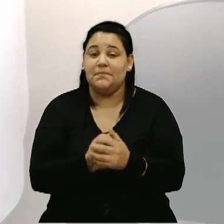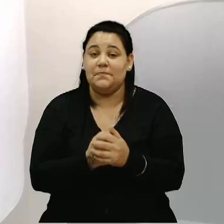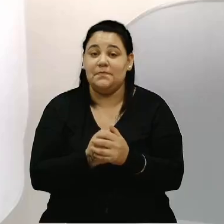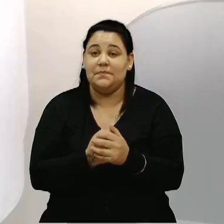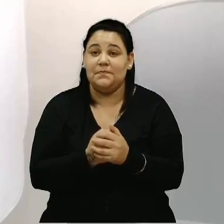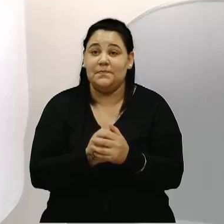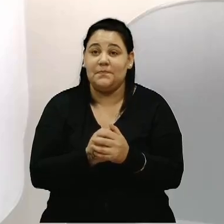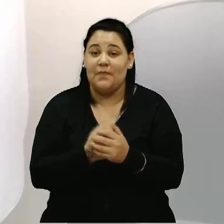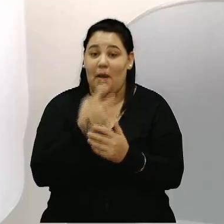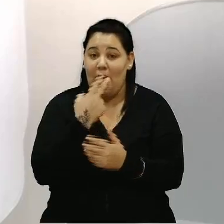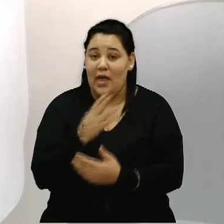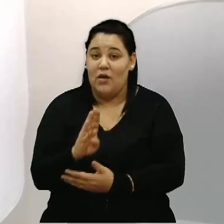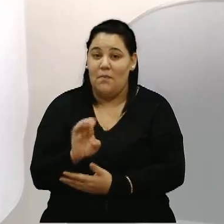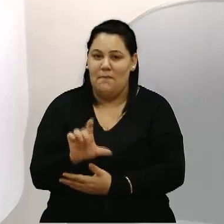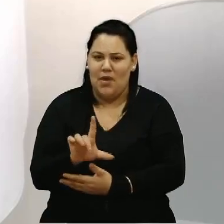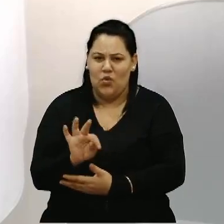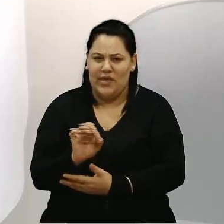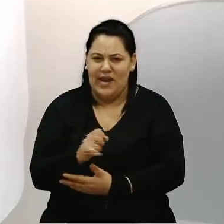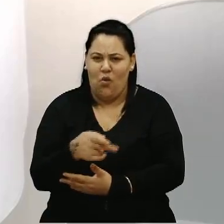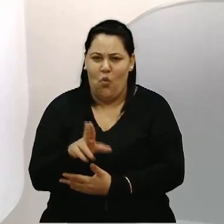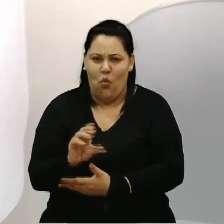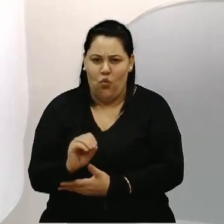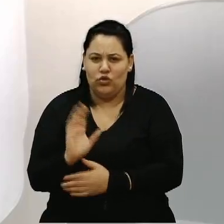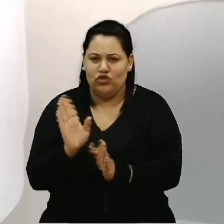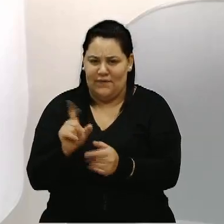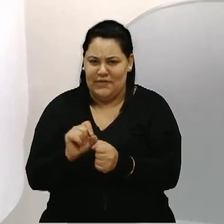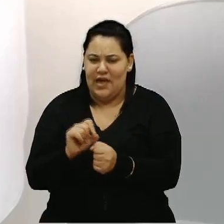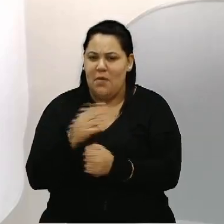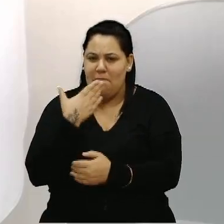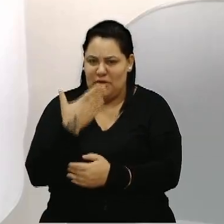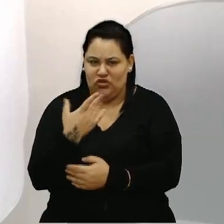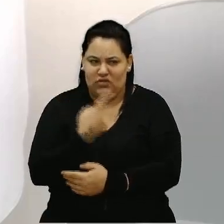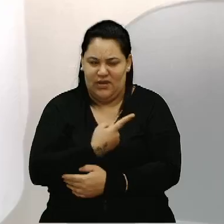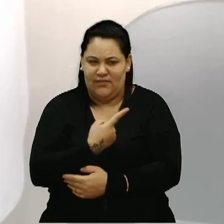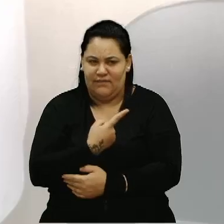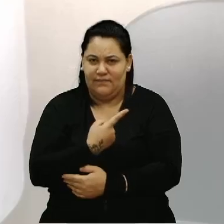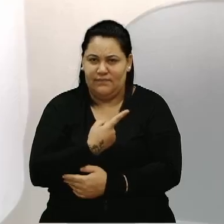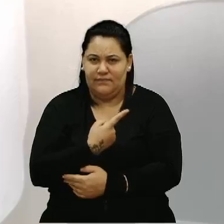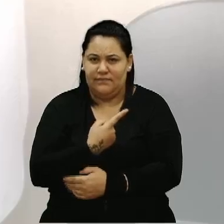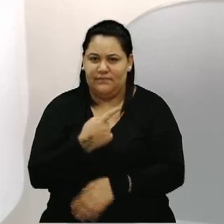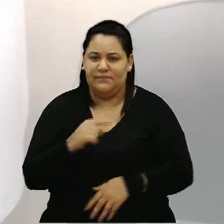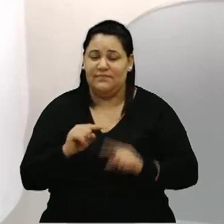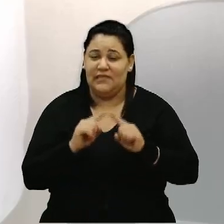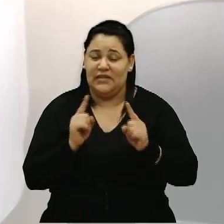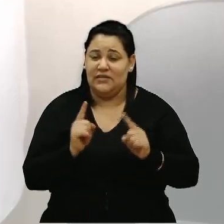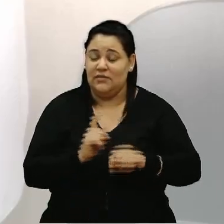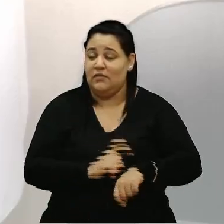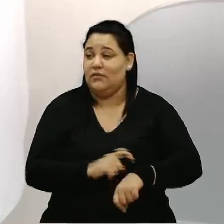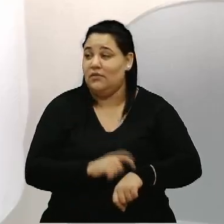Parece que a do Beltrão encaminharam, né, vereador Lucas? Espero que sim, né? Mas é tanto tempo de